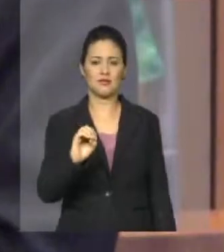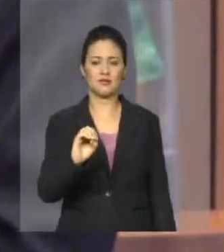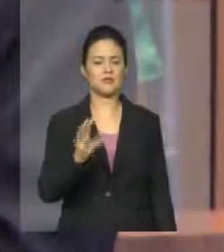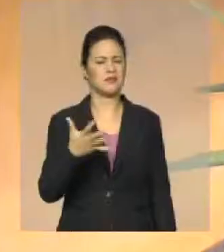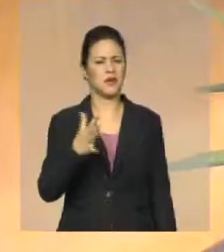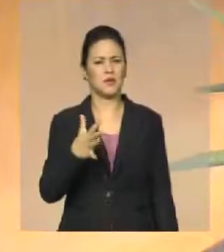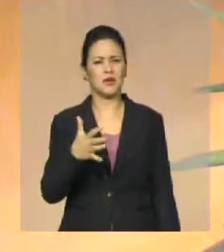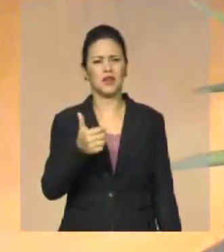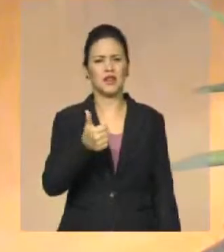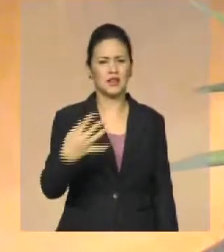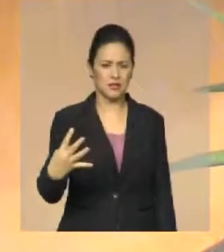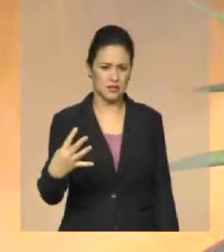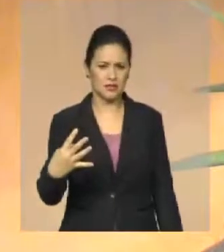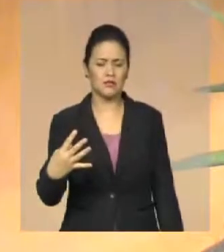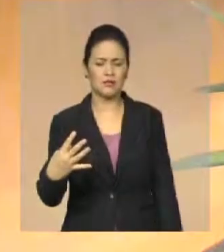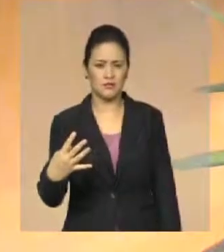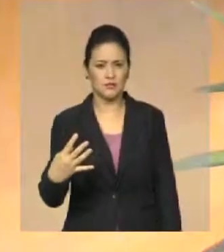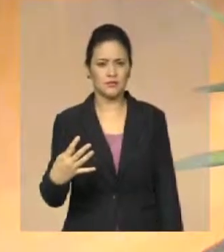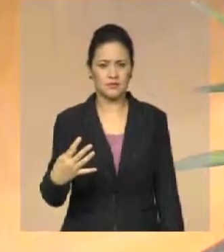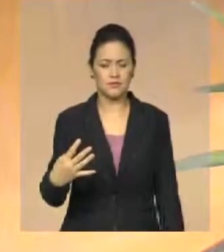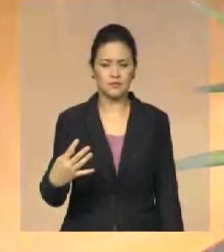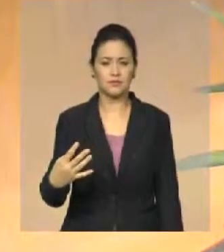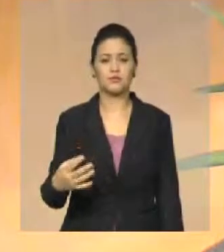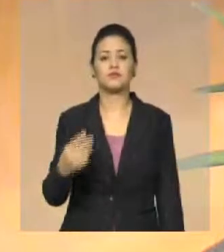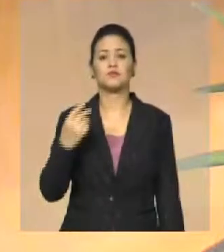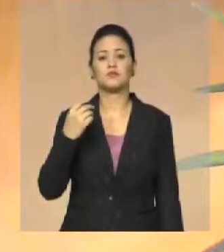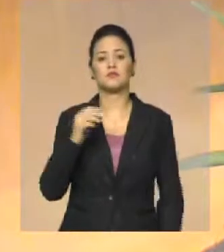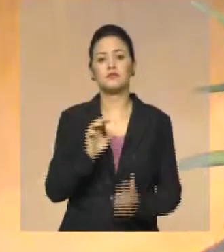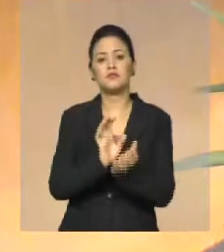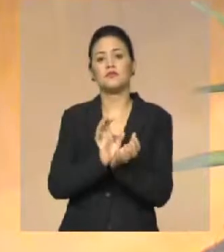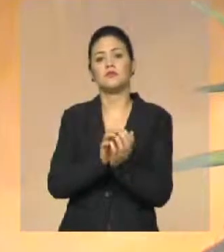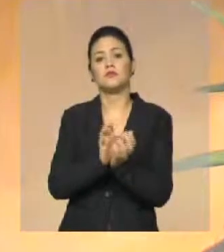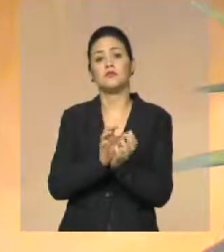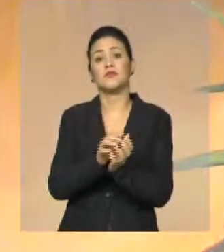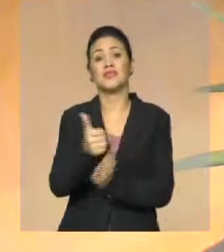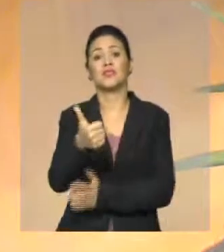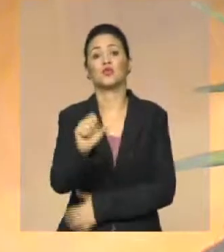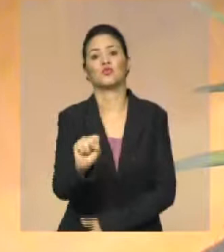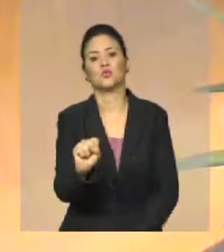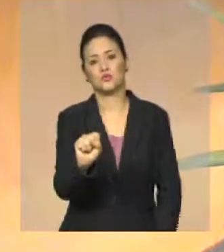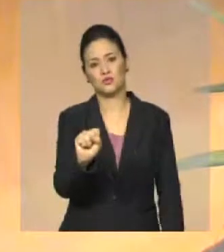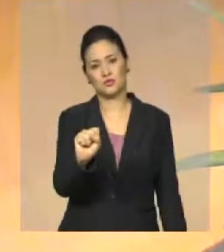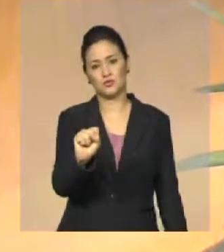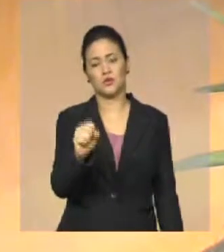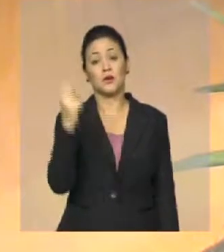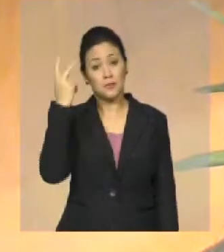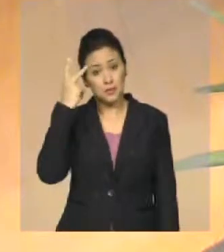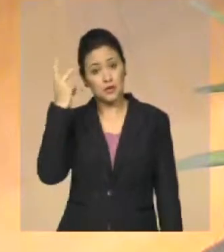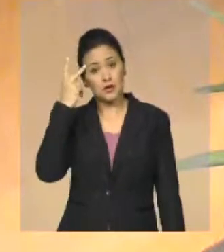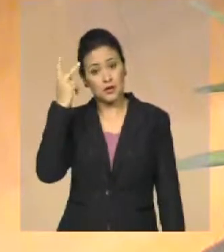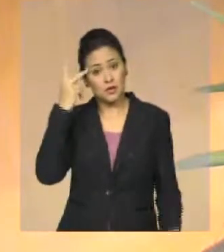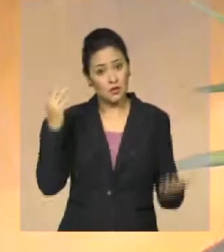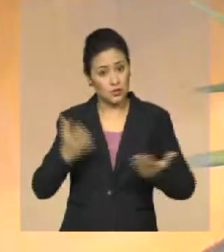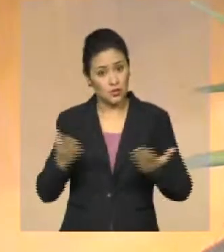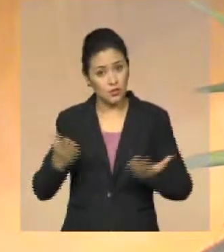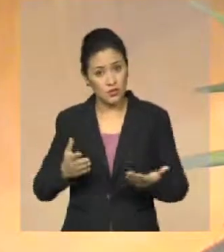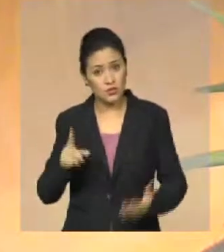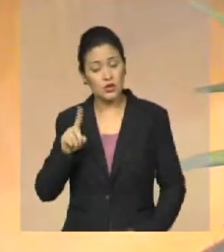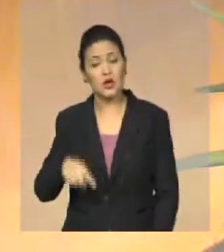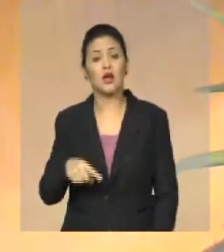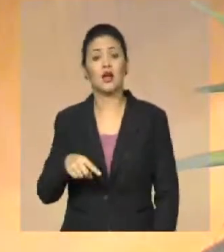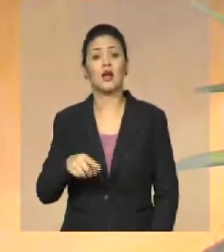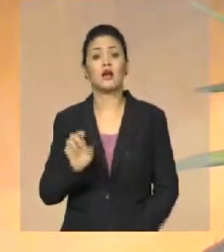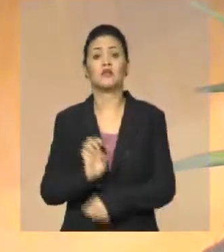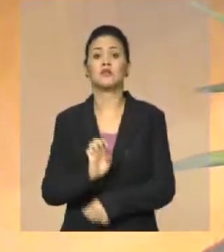a 14ª, Recife a 18ª. São Paulo hoje é o estado